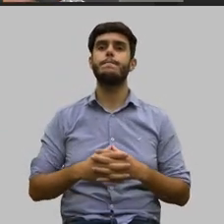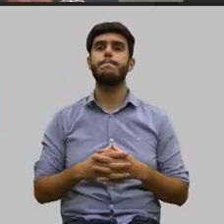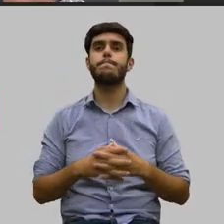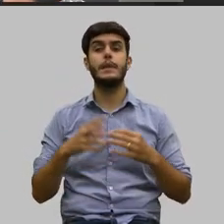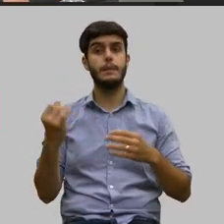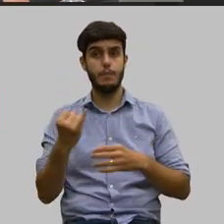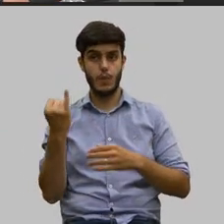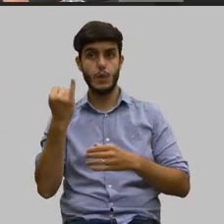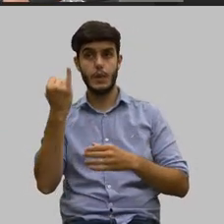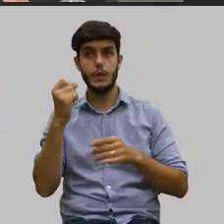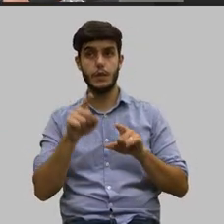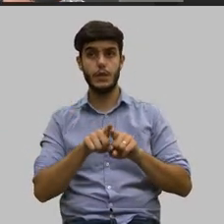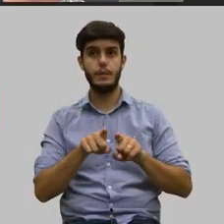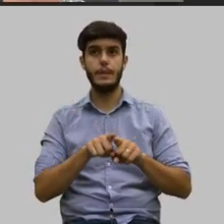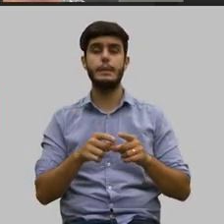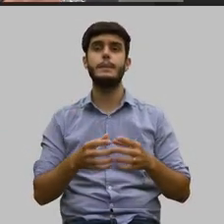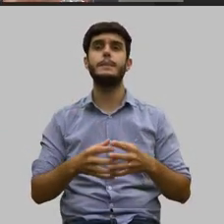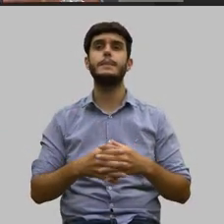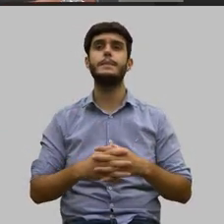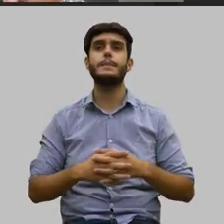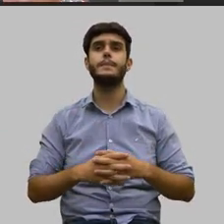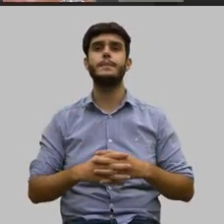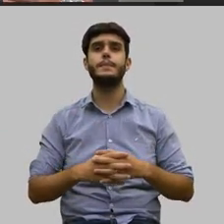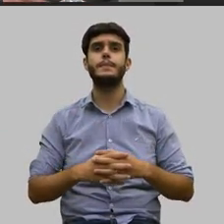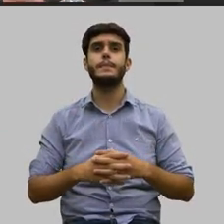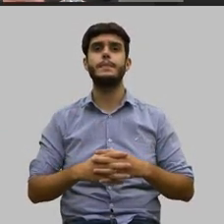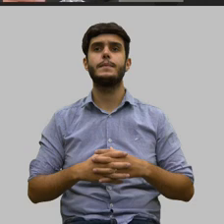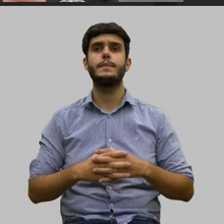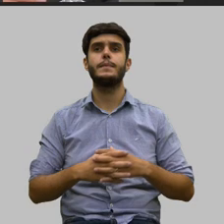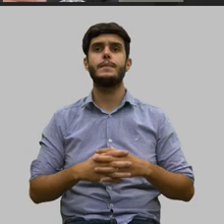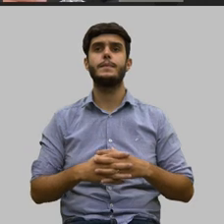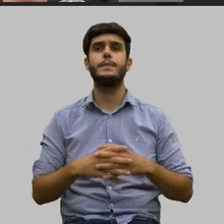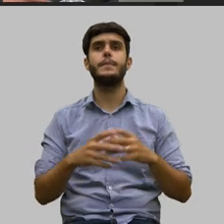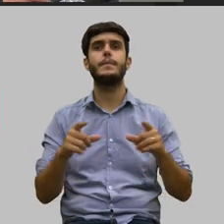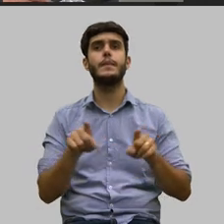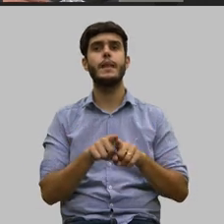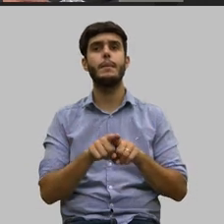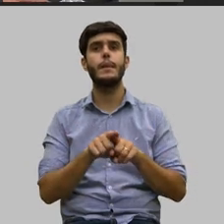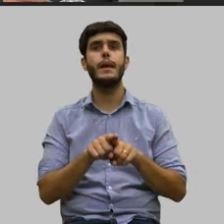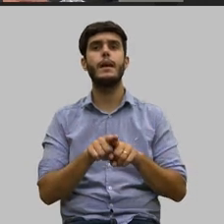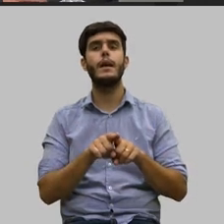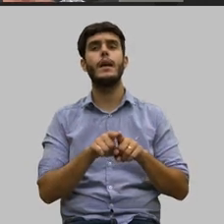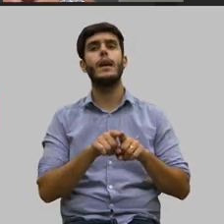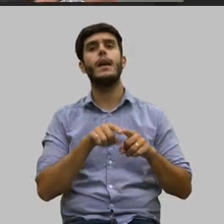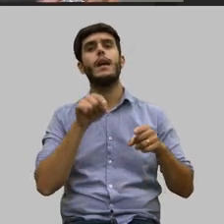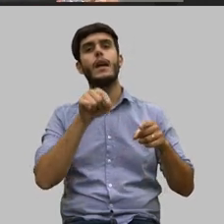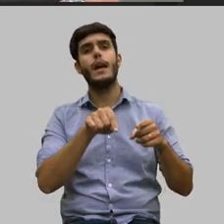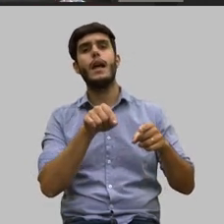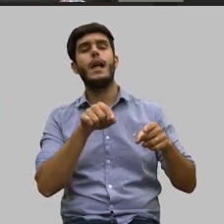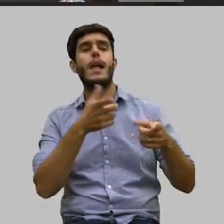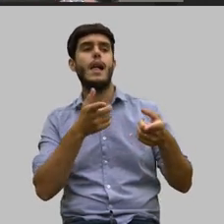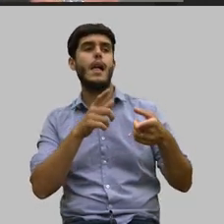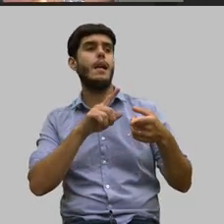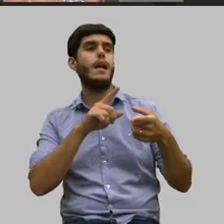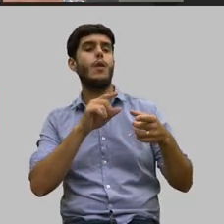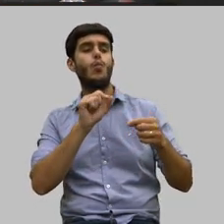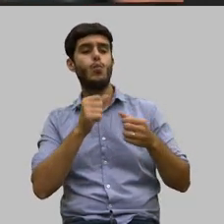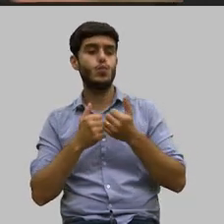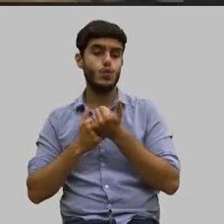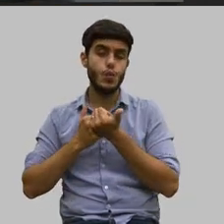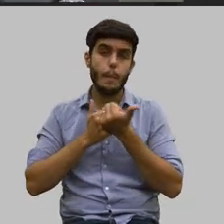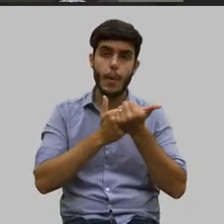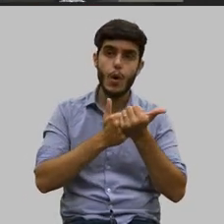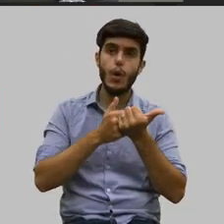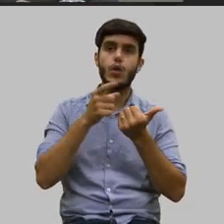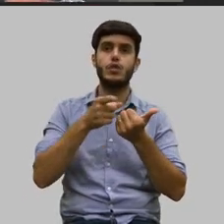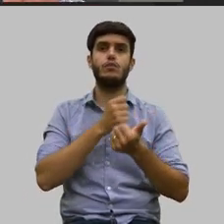importante eh congregamos alguns aspectos em suporte aos militares uma preocupação muito importante com relação